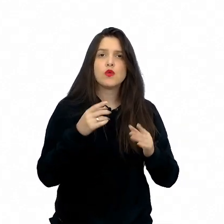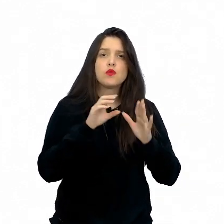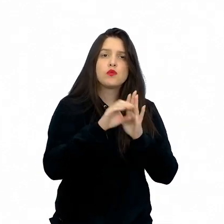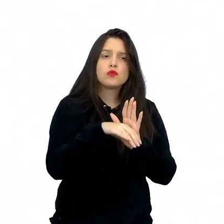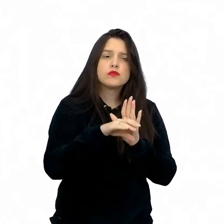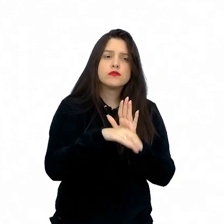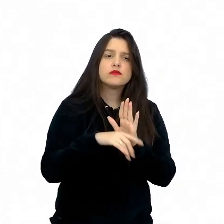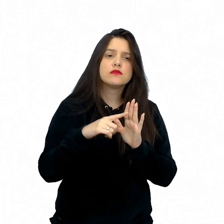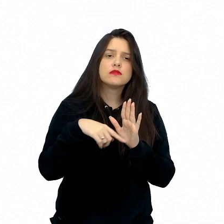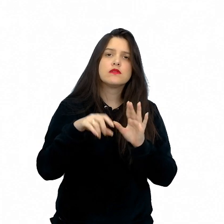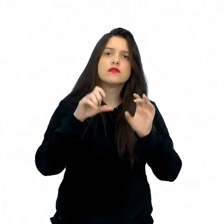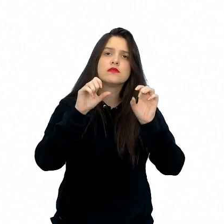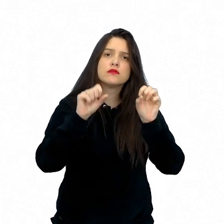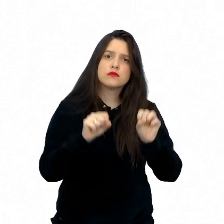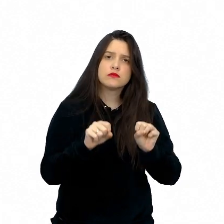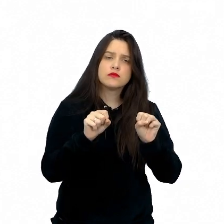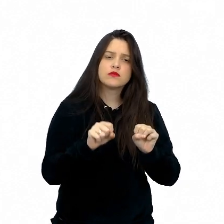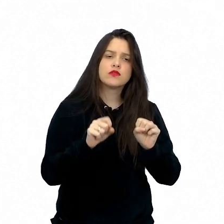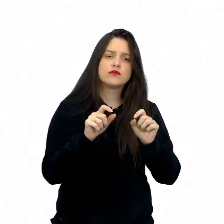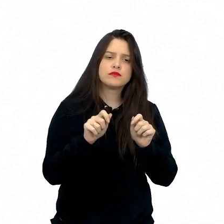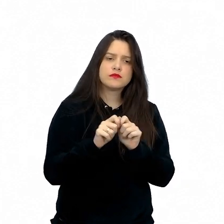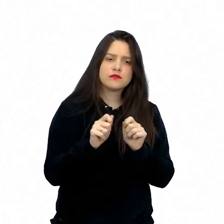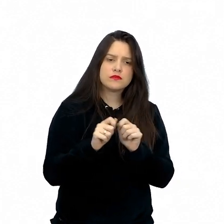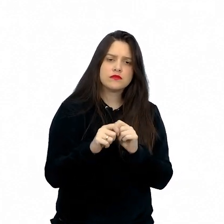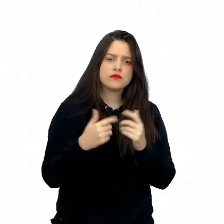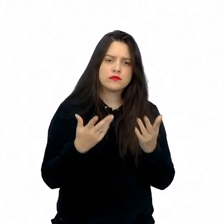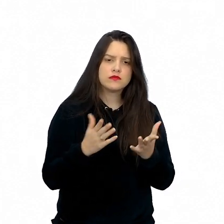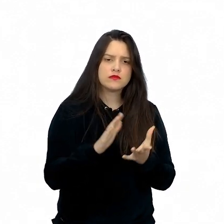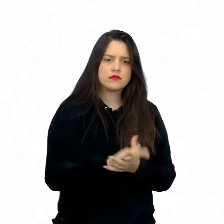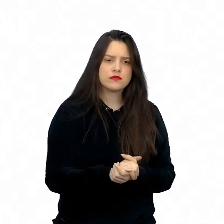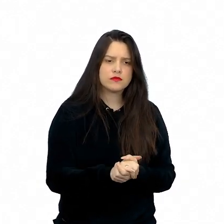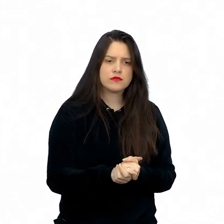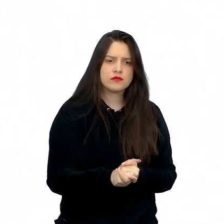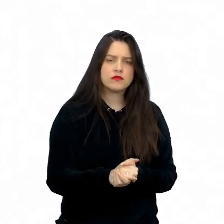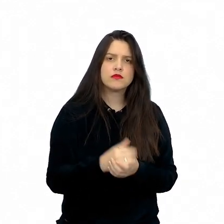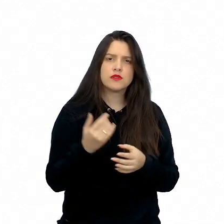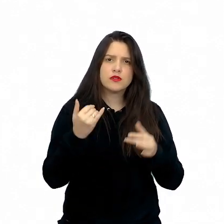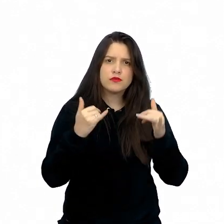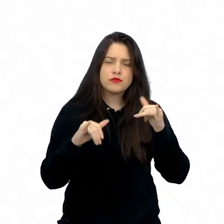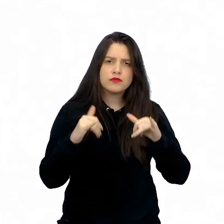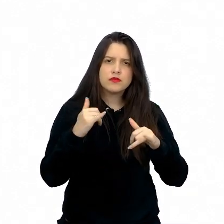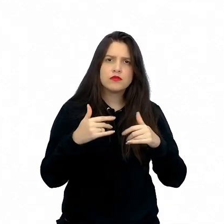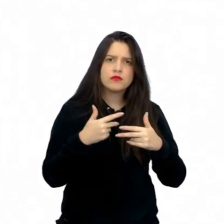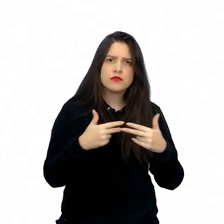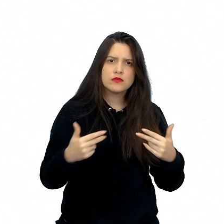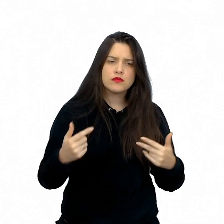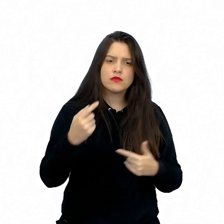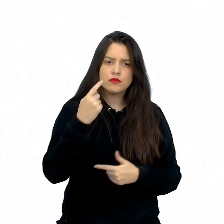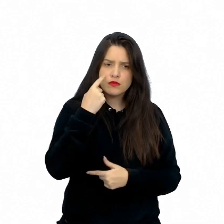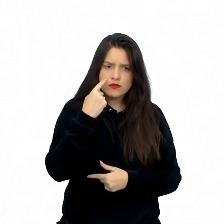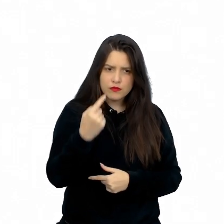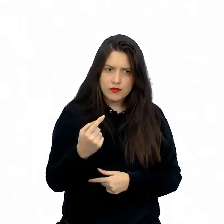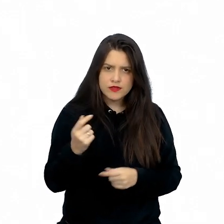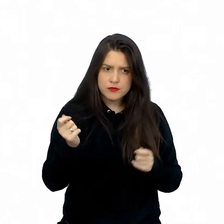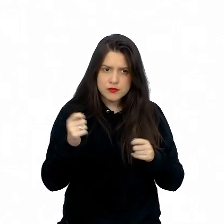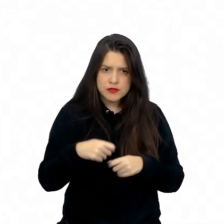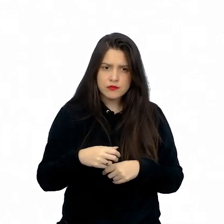aí sofre uma mudança, só que o significado é o mesmo. Então, vamos lá ver como